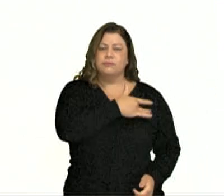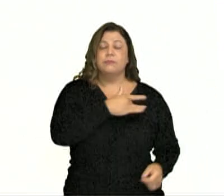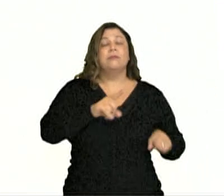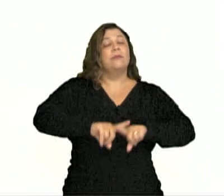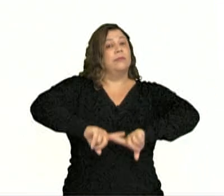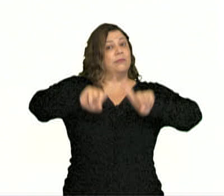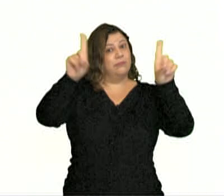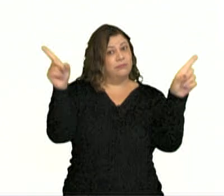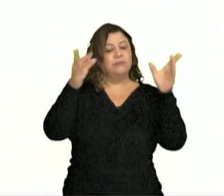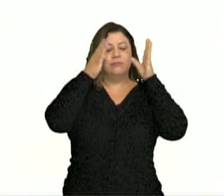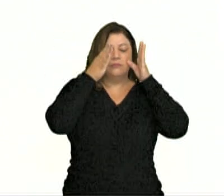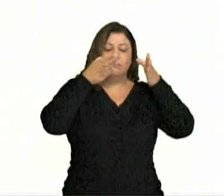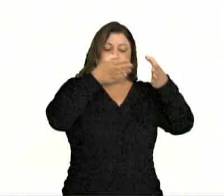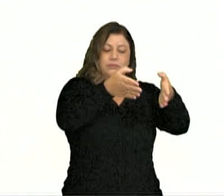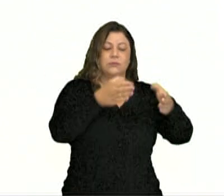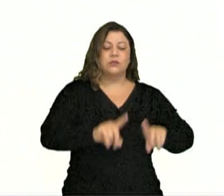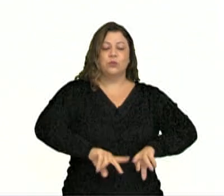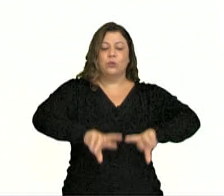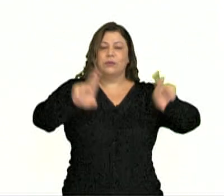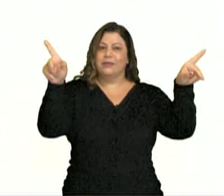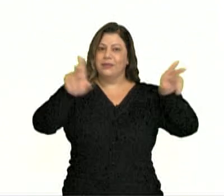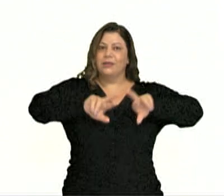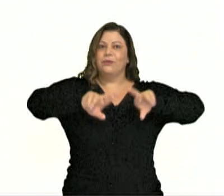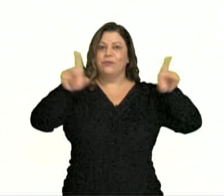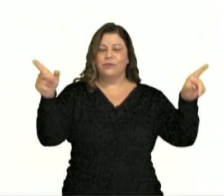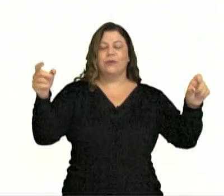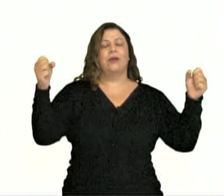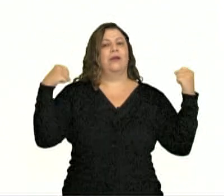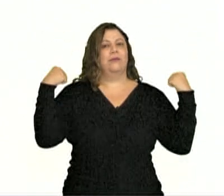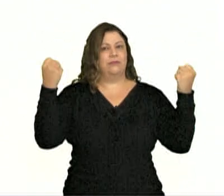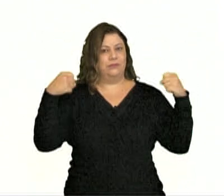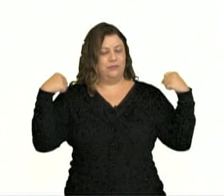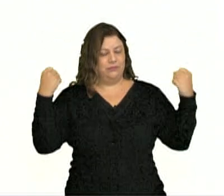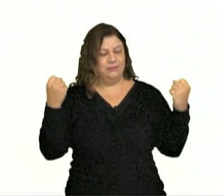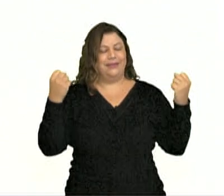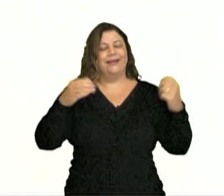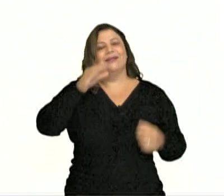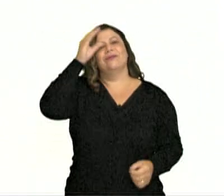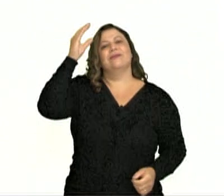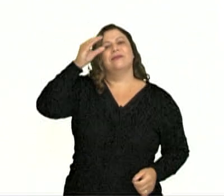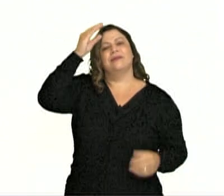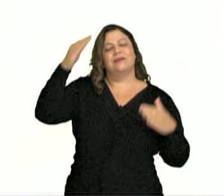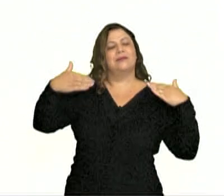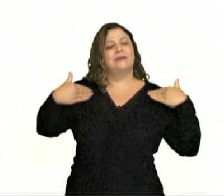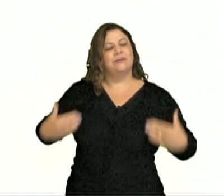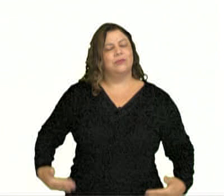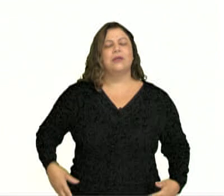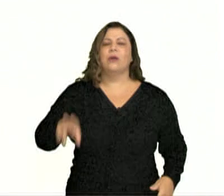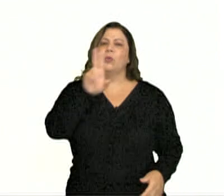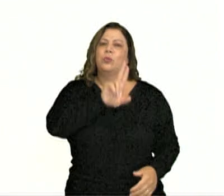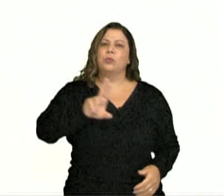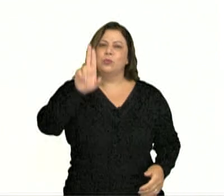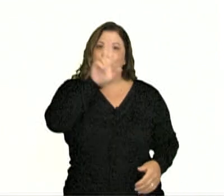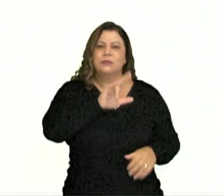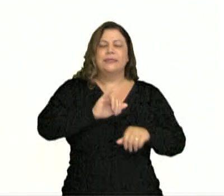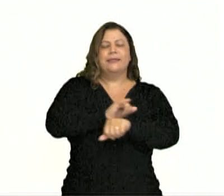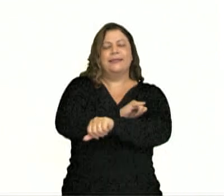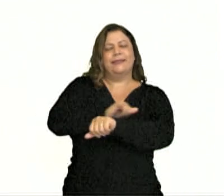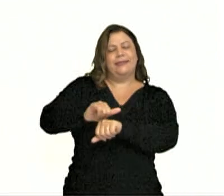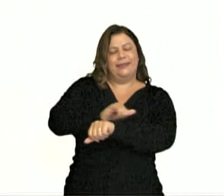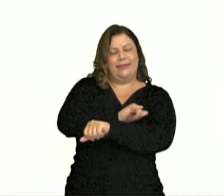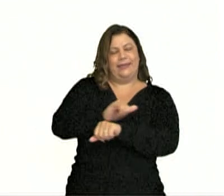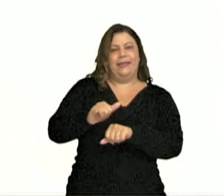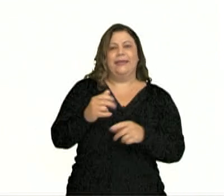têm enfoques um pouquinho diferentes. As ginásticas de conscientização corporal, elas são utilizadas técnicas